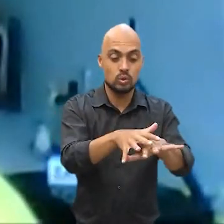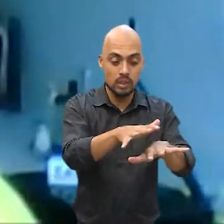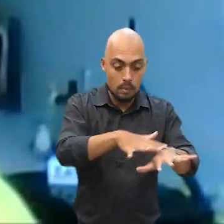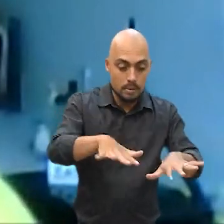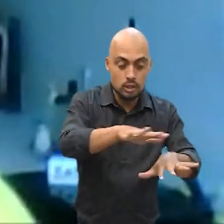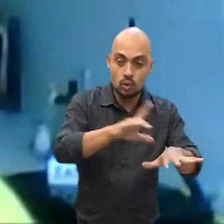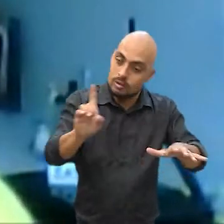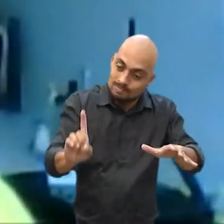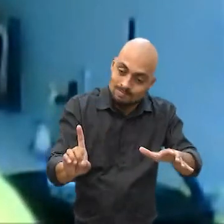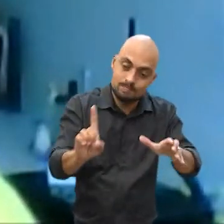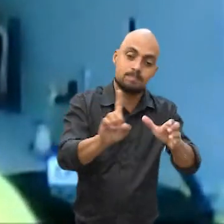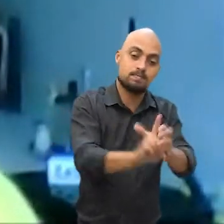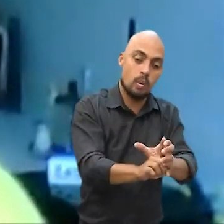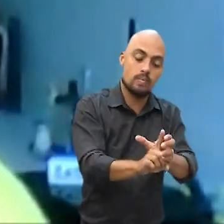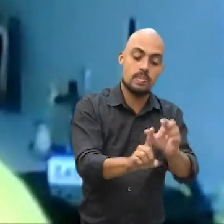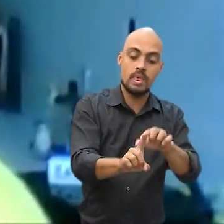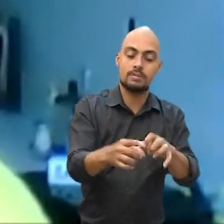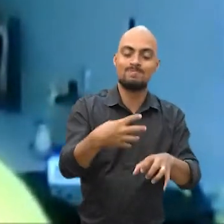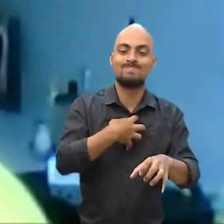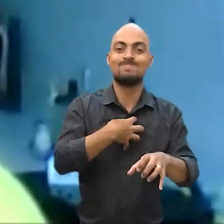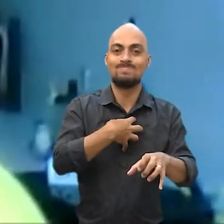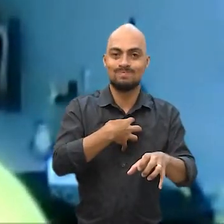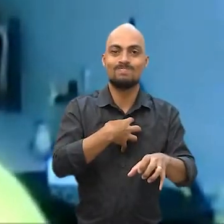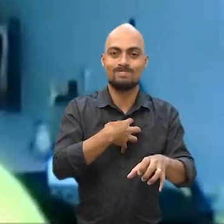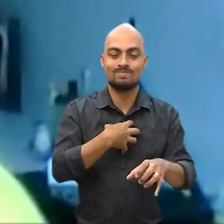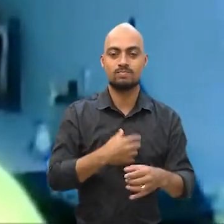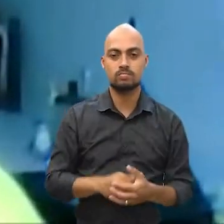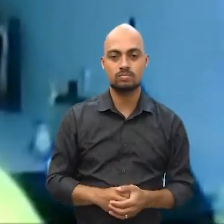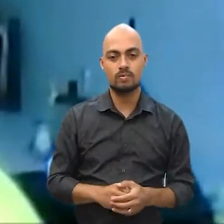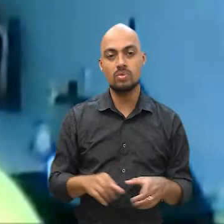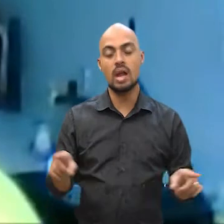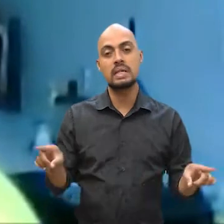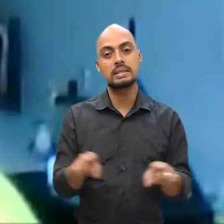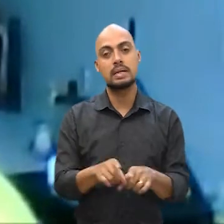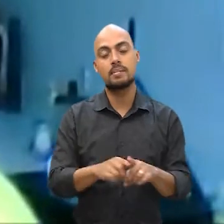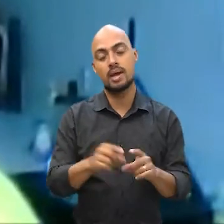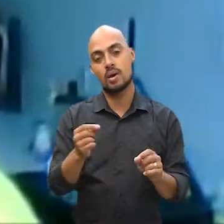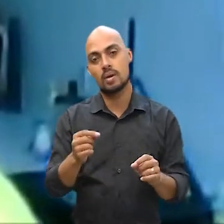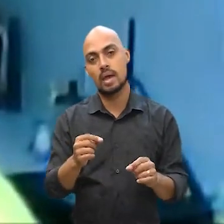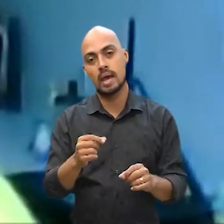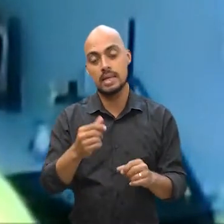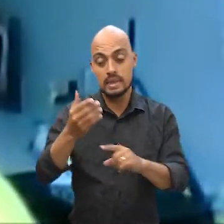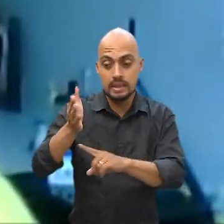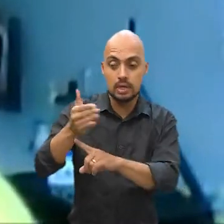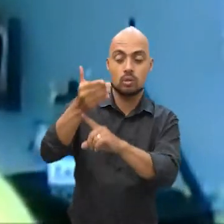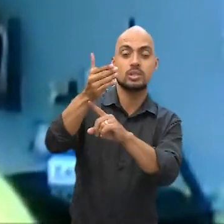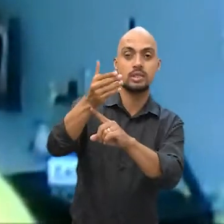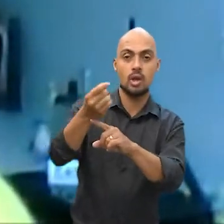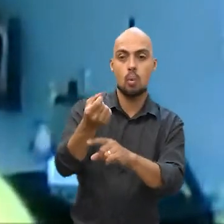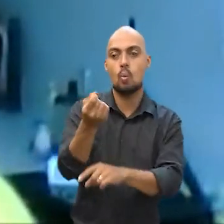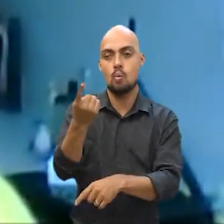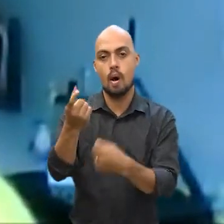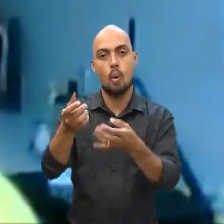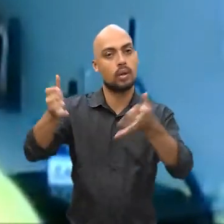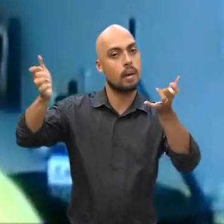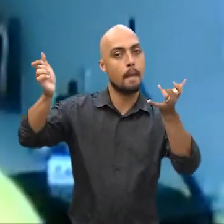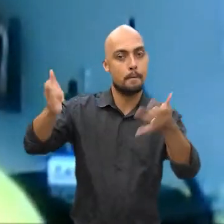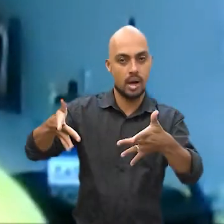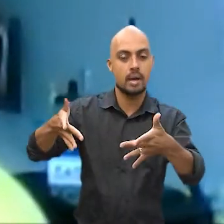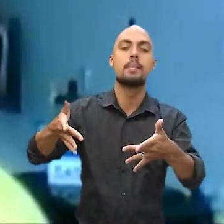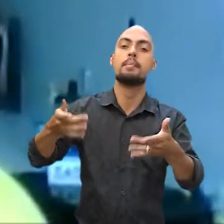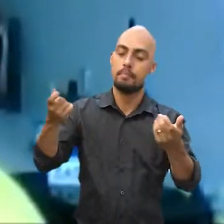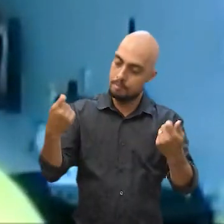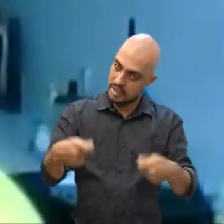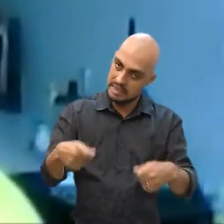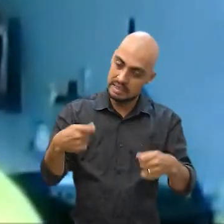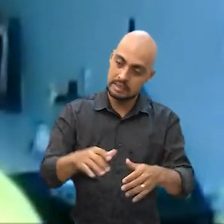sinta pertencente, né? Além disso, lançar mãos de algumas ferramentas tecnológicas se faz muito necessário. No